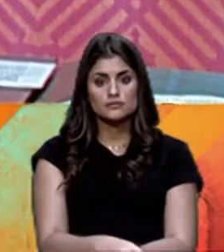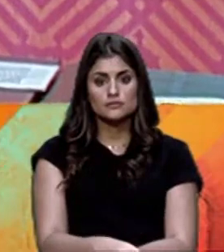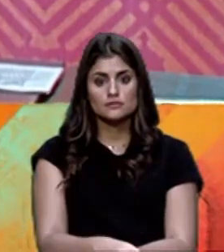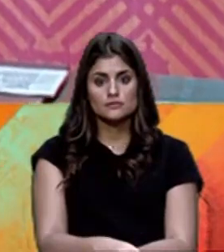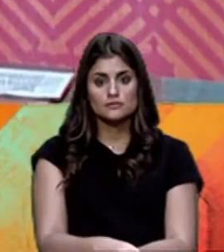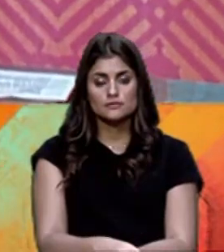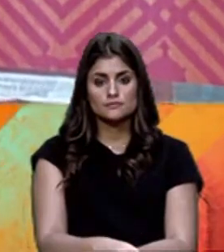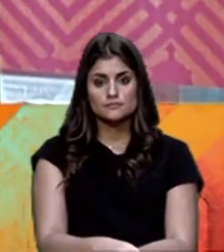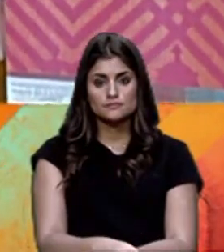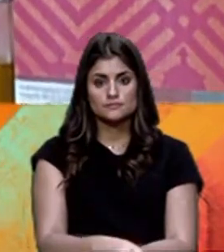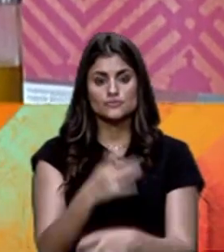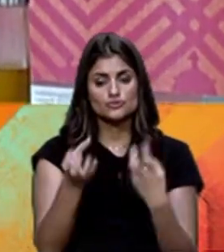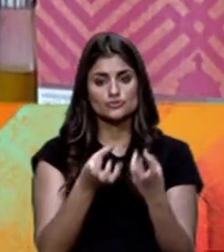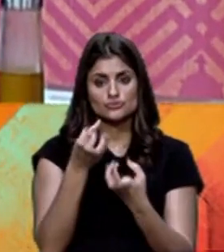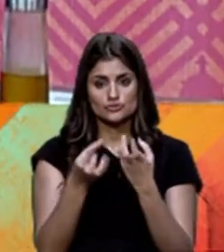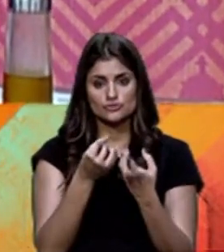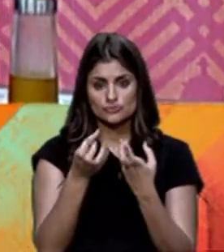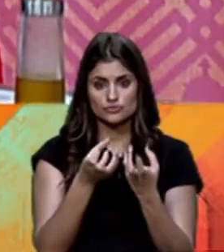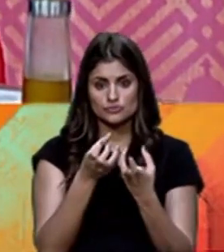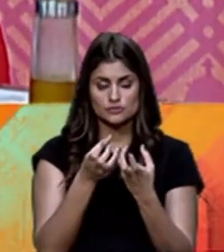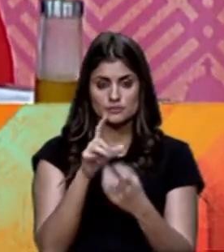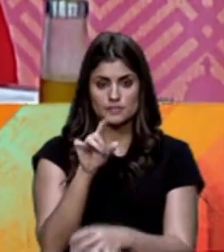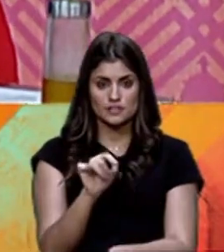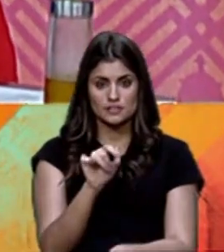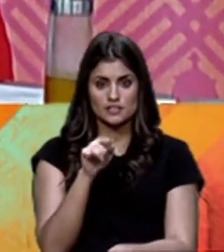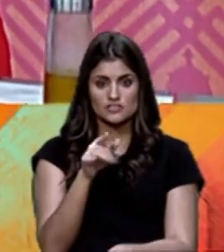deixarmos cozinhar?